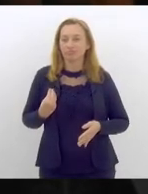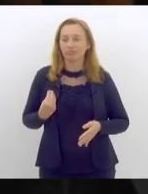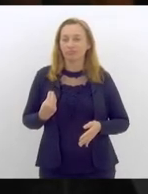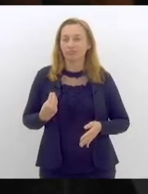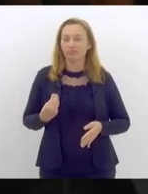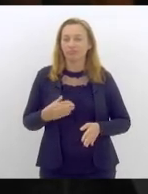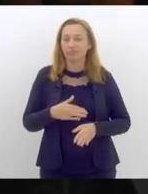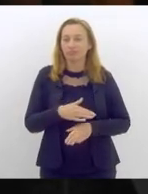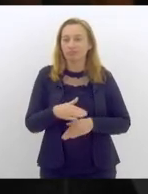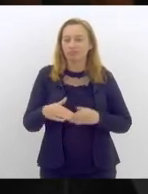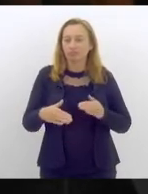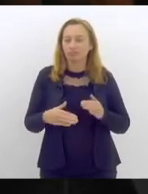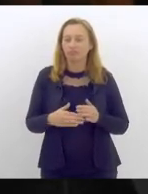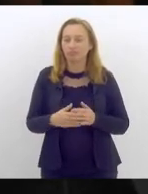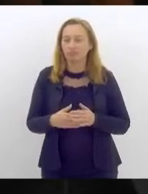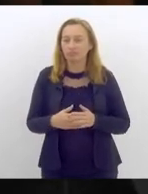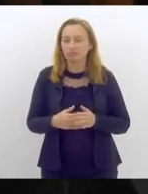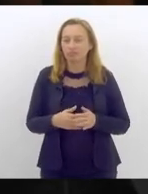e evidentemente